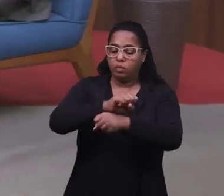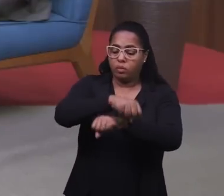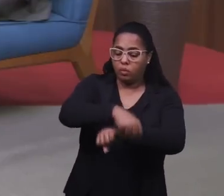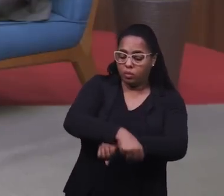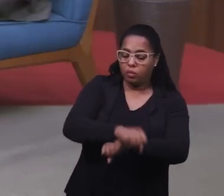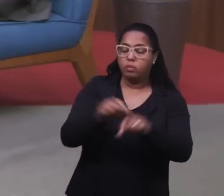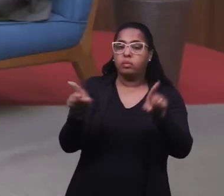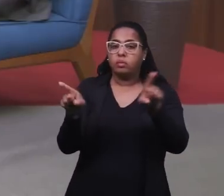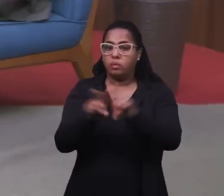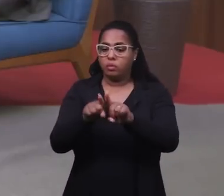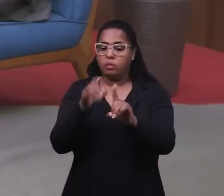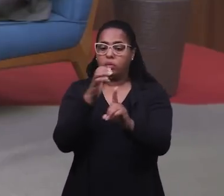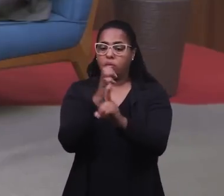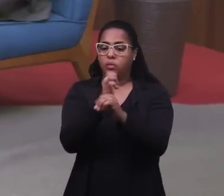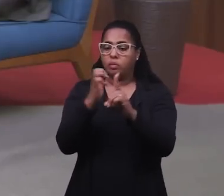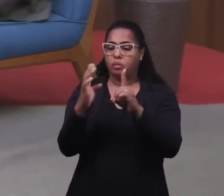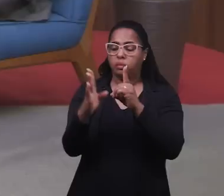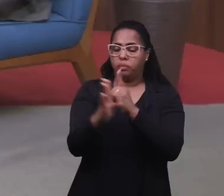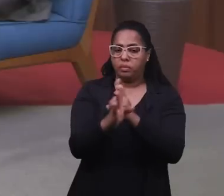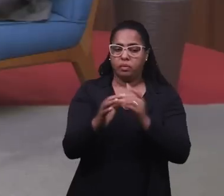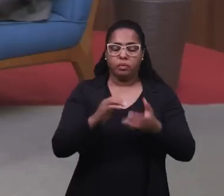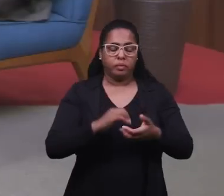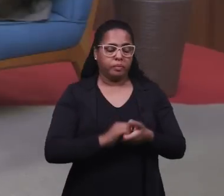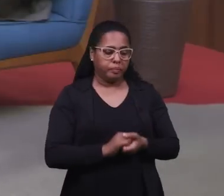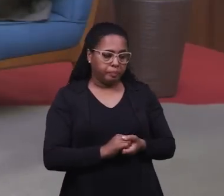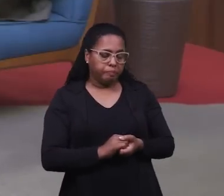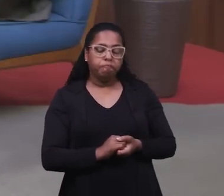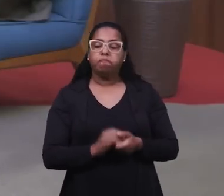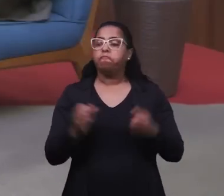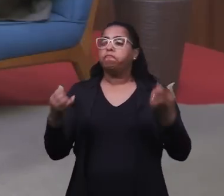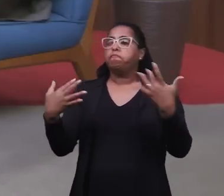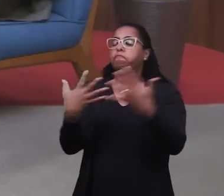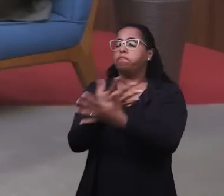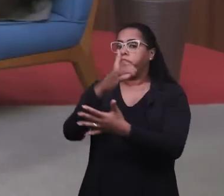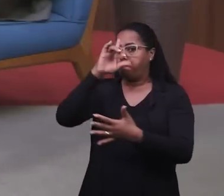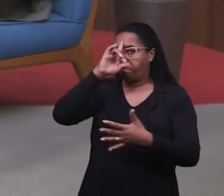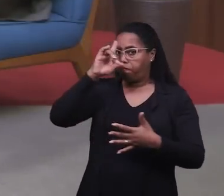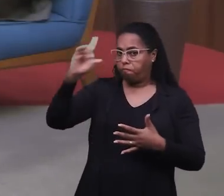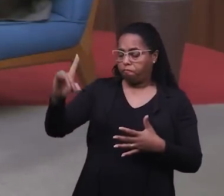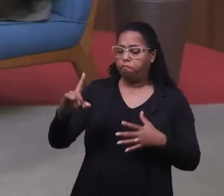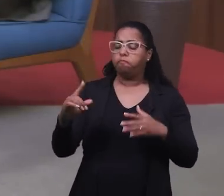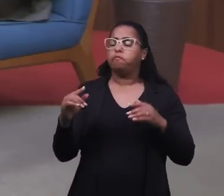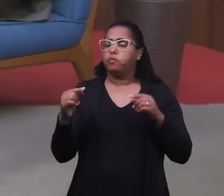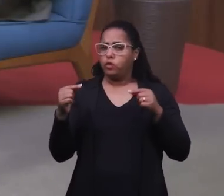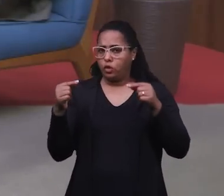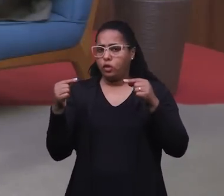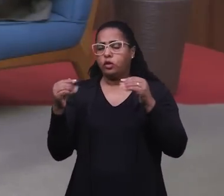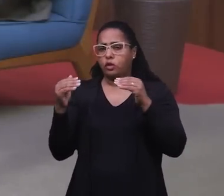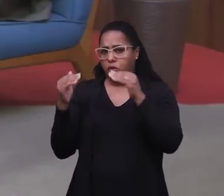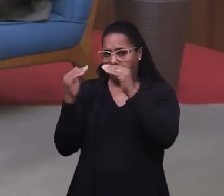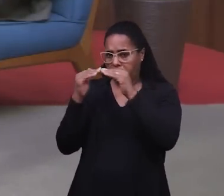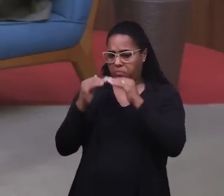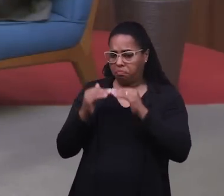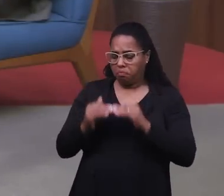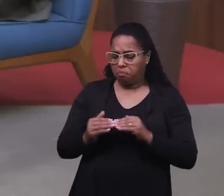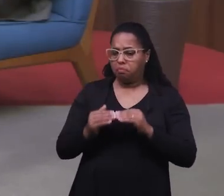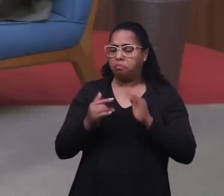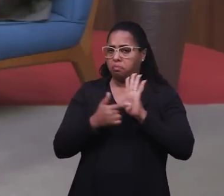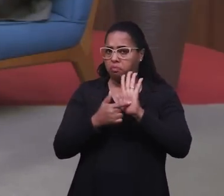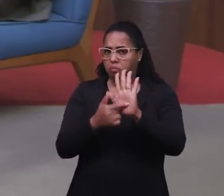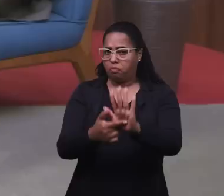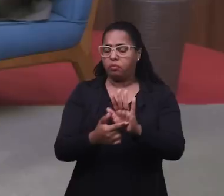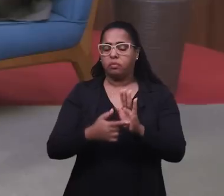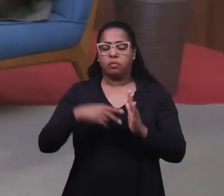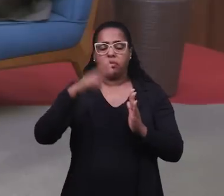e a escola bíblica dominical. Glória a Deus. Corroborando com isso que vocês disseram agora, nós vamos ler um texto